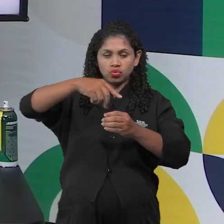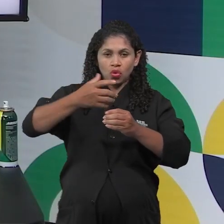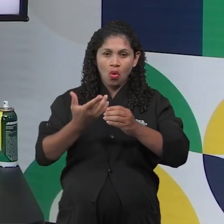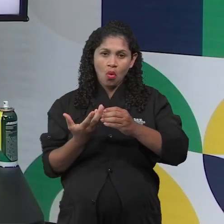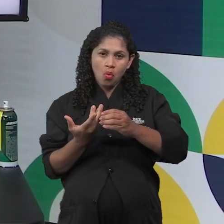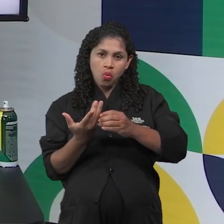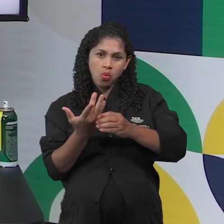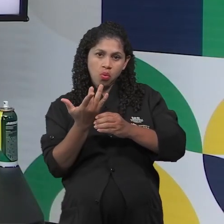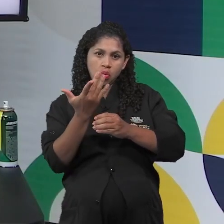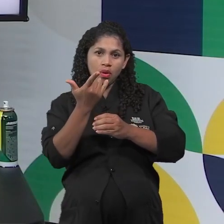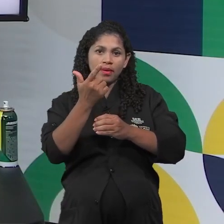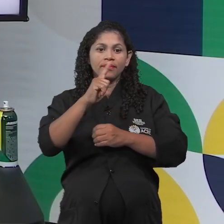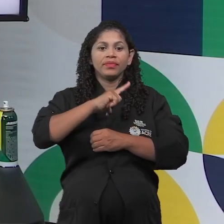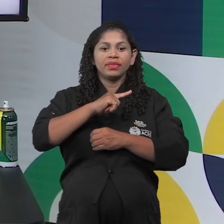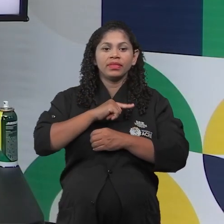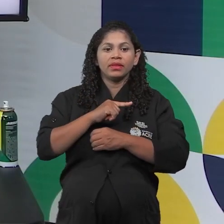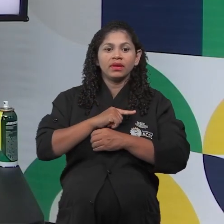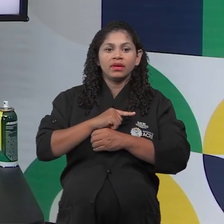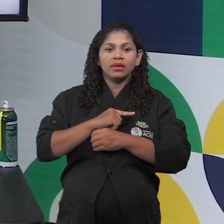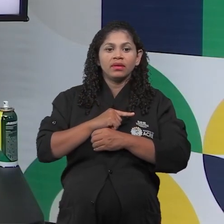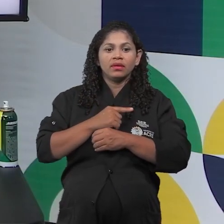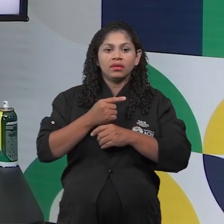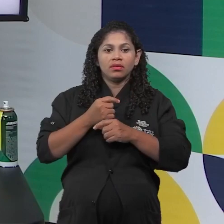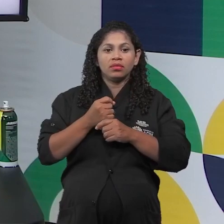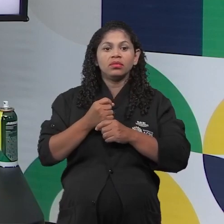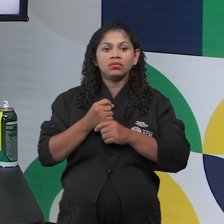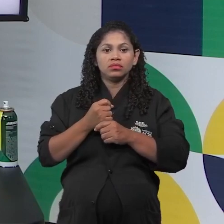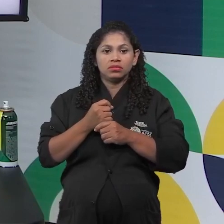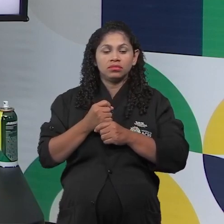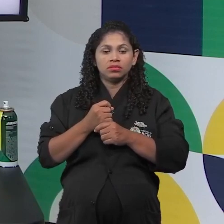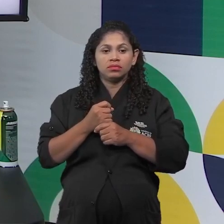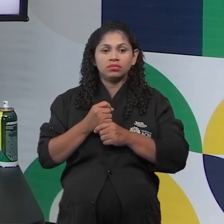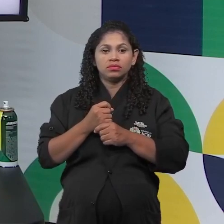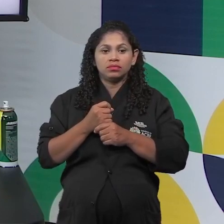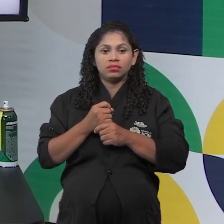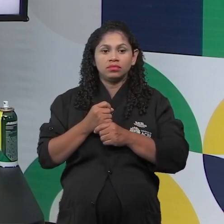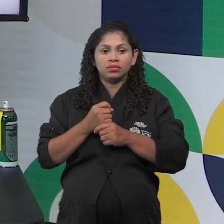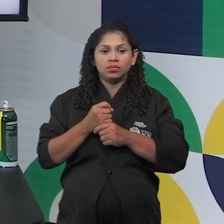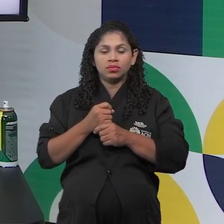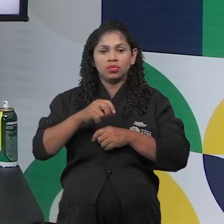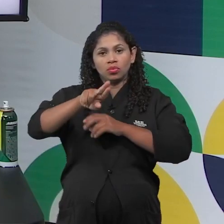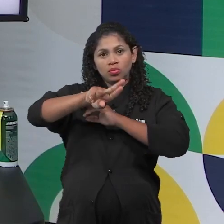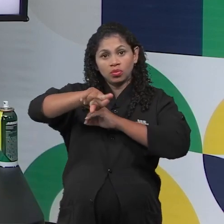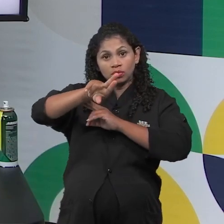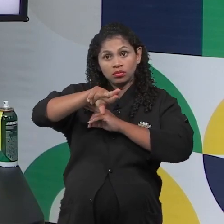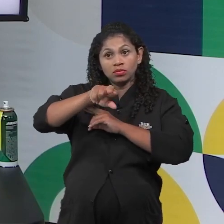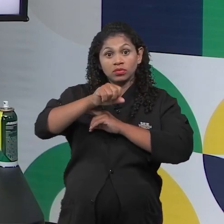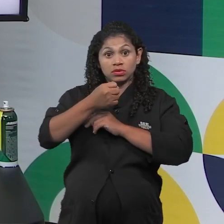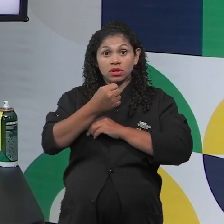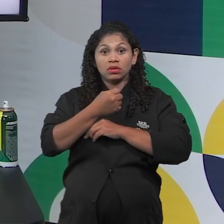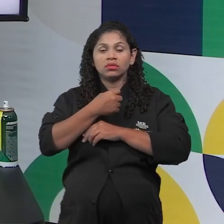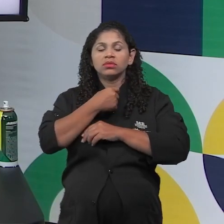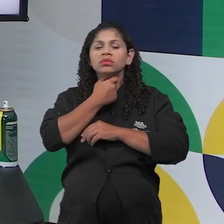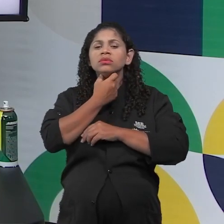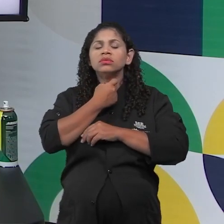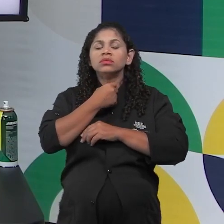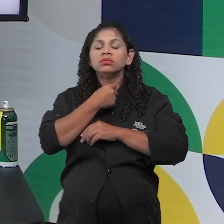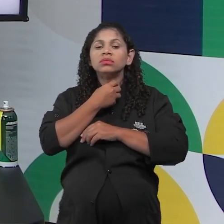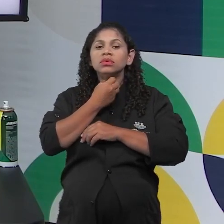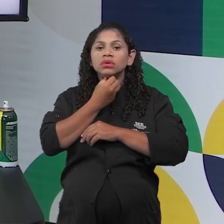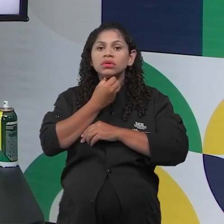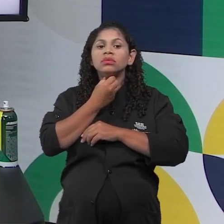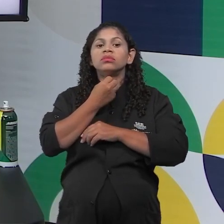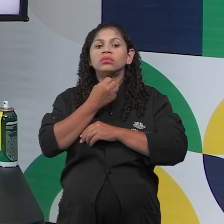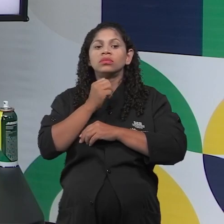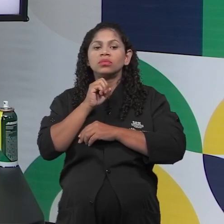gente tem os granulados, né? Então aqui a gente tem a N-acetilcisteína, né? Que é um medicamento para tosse, por exemplo. Então o